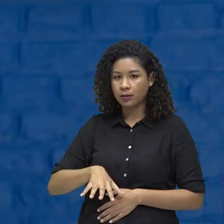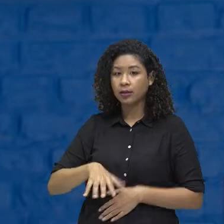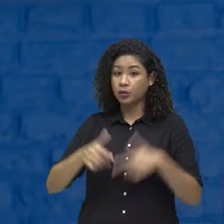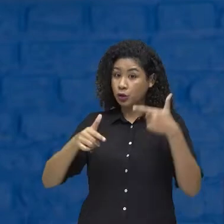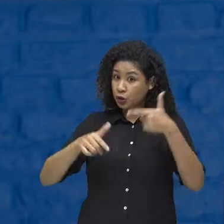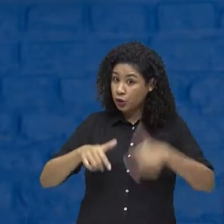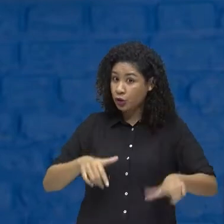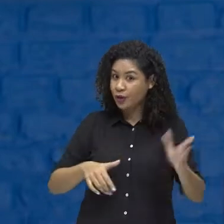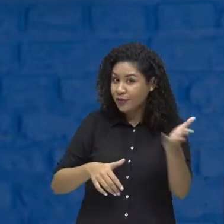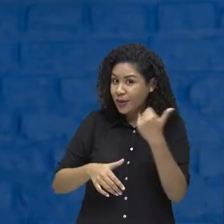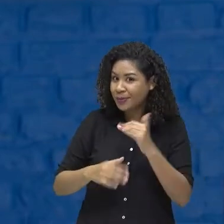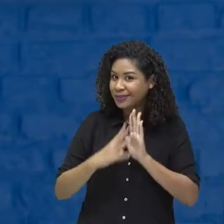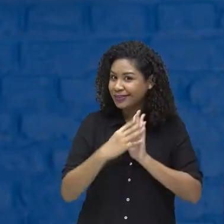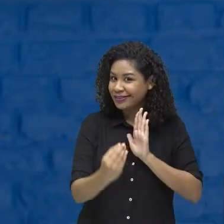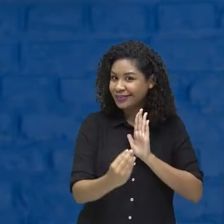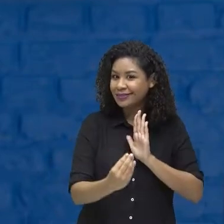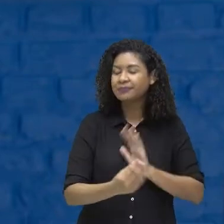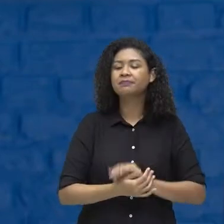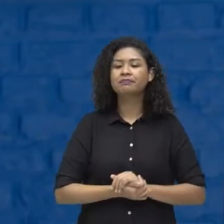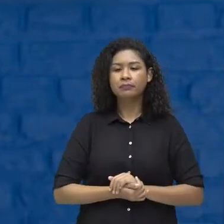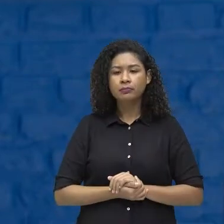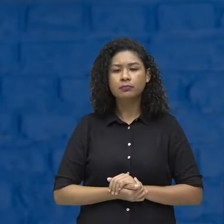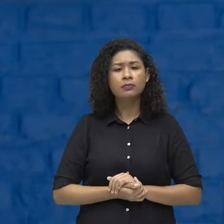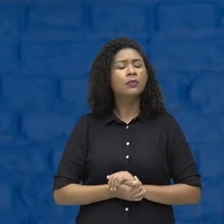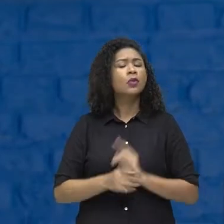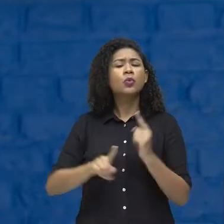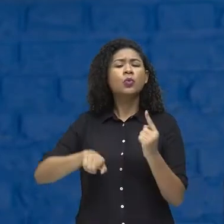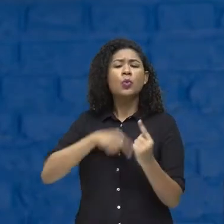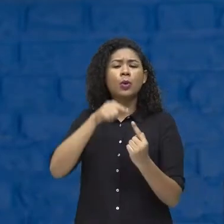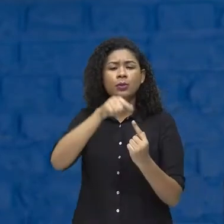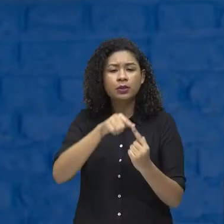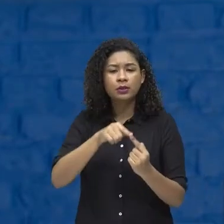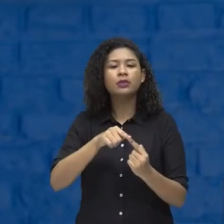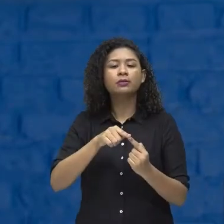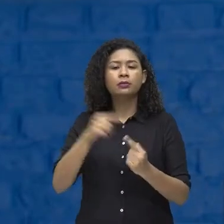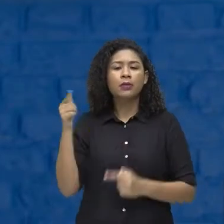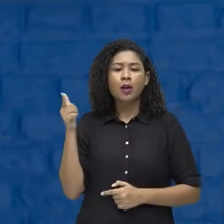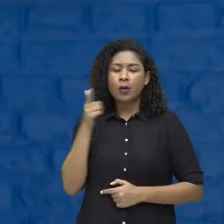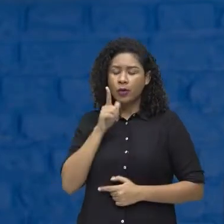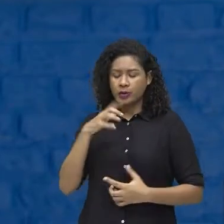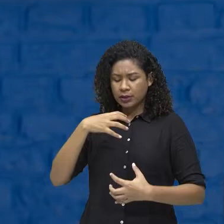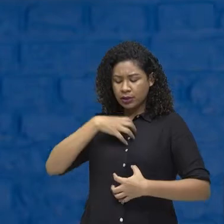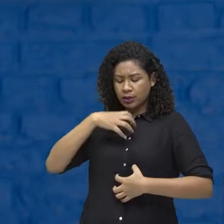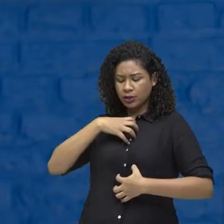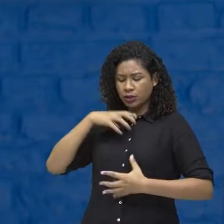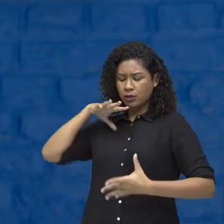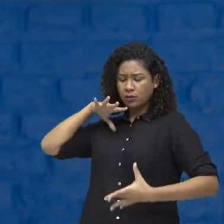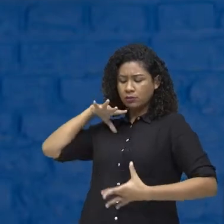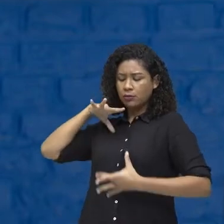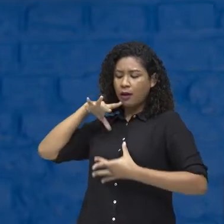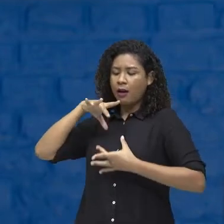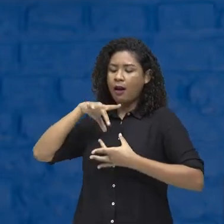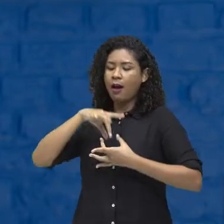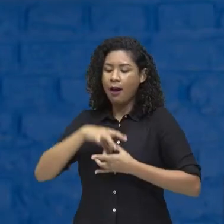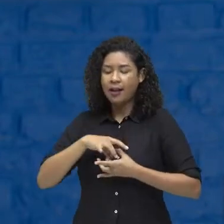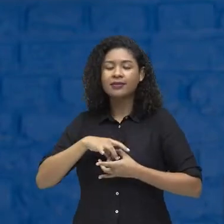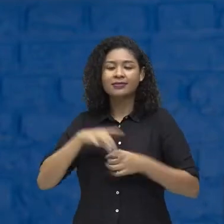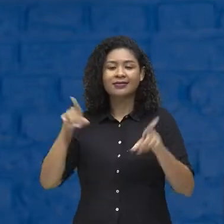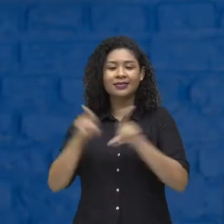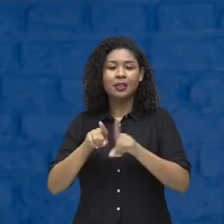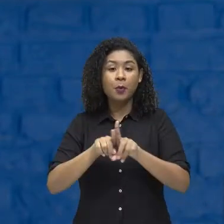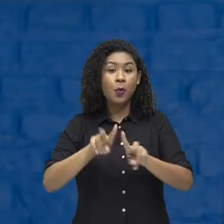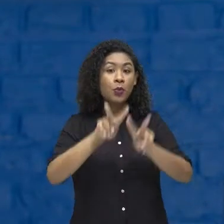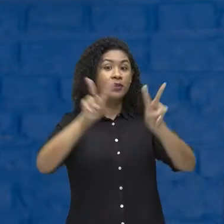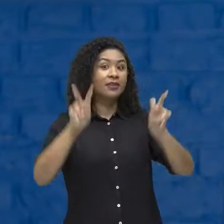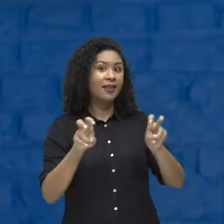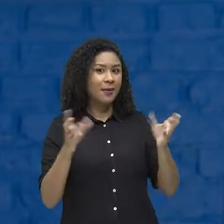Vamos lá fazer esse exercício, para que a gente possa ir nos conectando, sintonizando com o nosso tema de hoje, que é